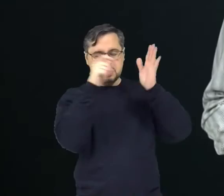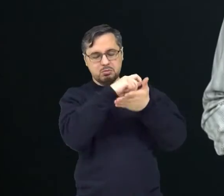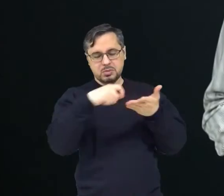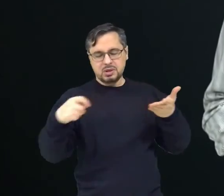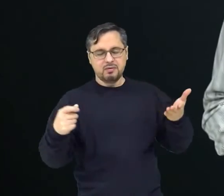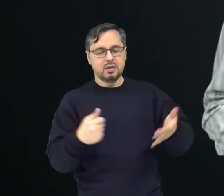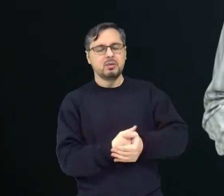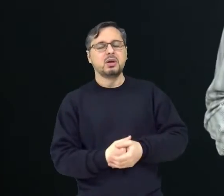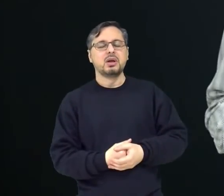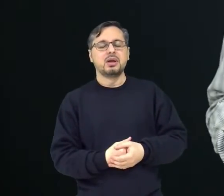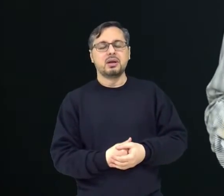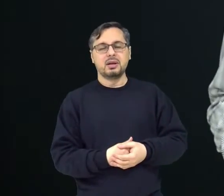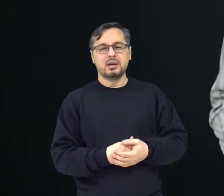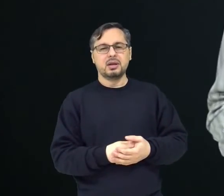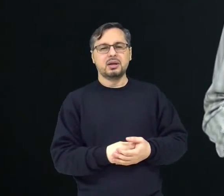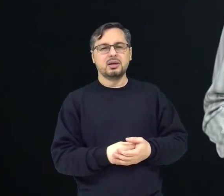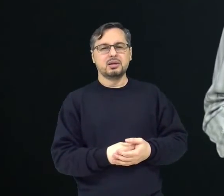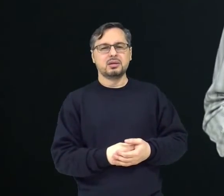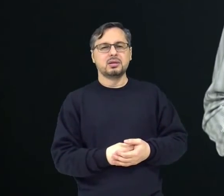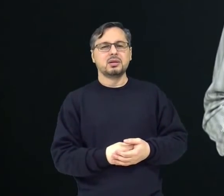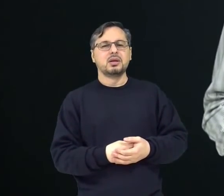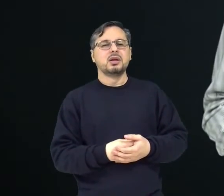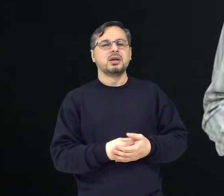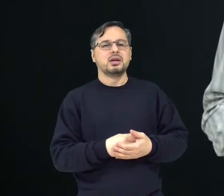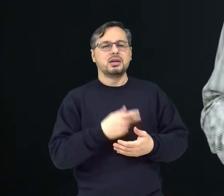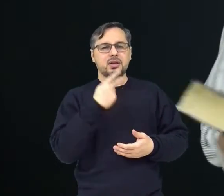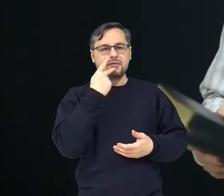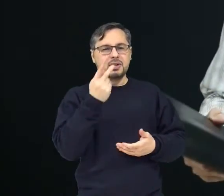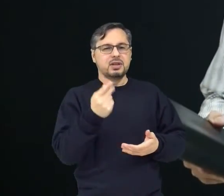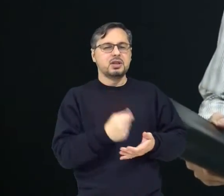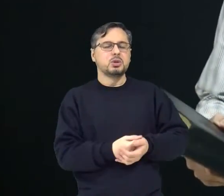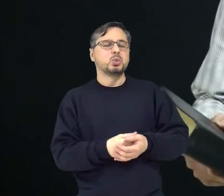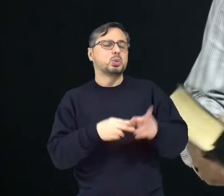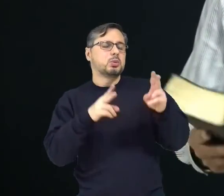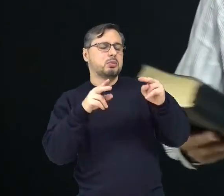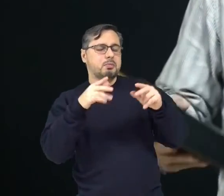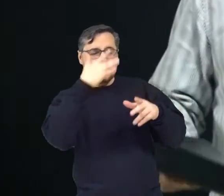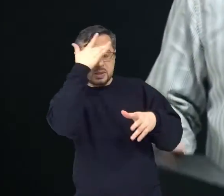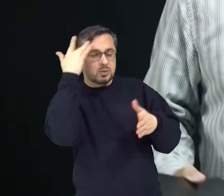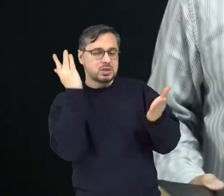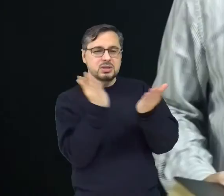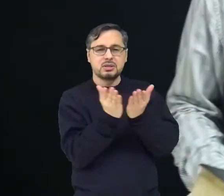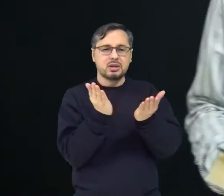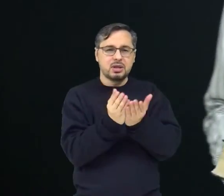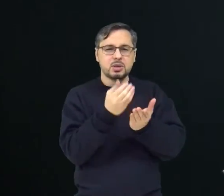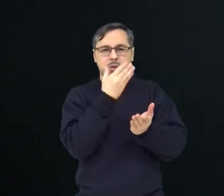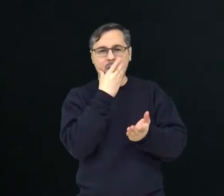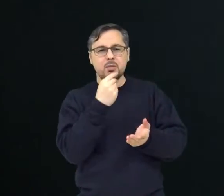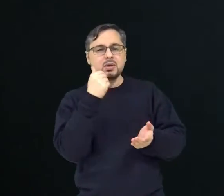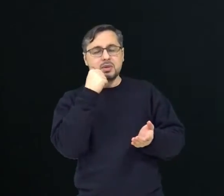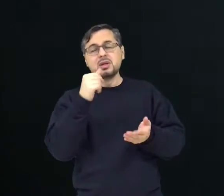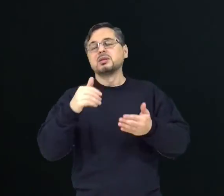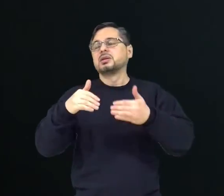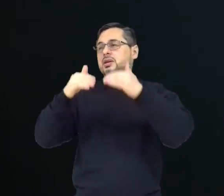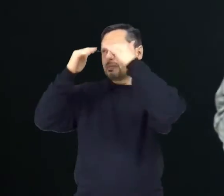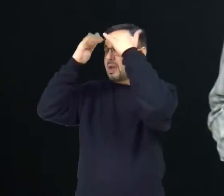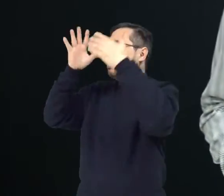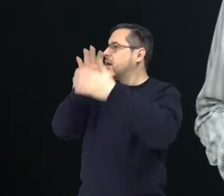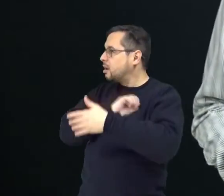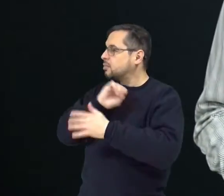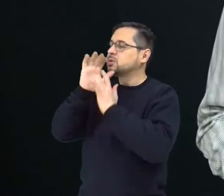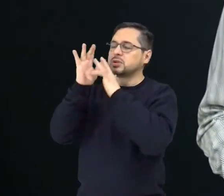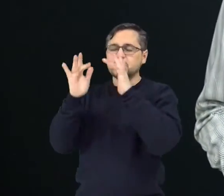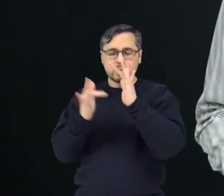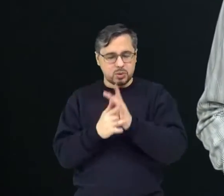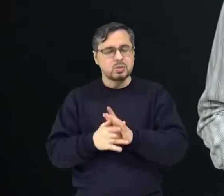80, aquele clássico Supercrentes, que vai tratar ali de homens e mulheres que temem a Deus, que amam a